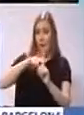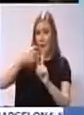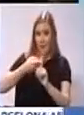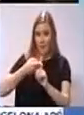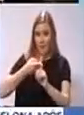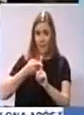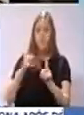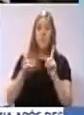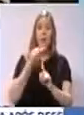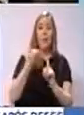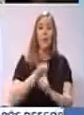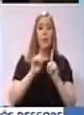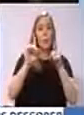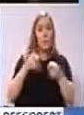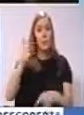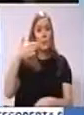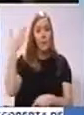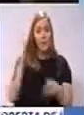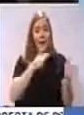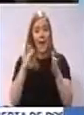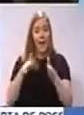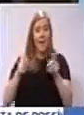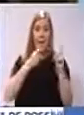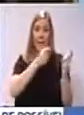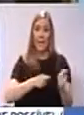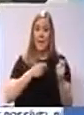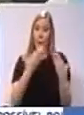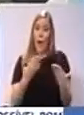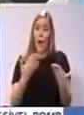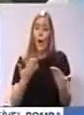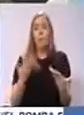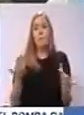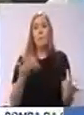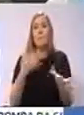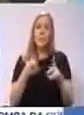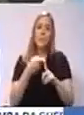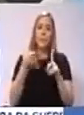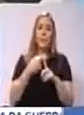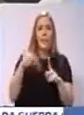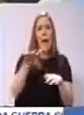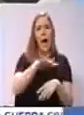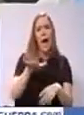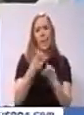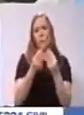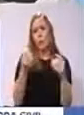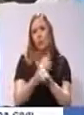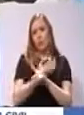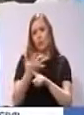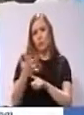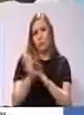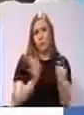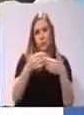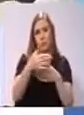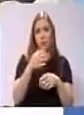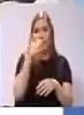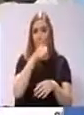Foi uma feira que começou sobretudo com uma componente agrícola. Hoje em dia, digamos que é uma feira que abrange muitas áreas de setores de